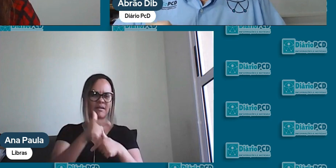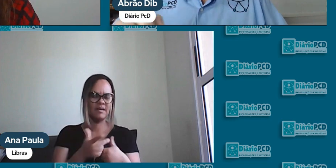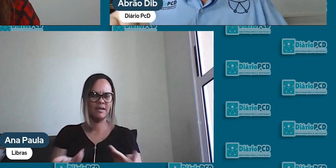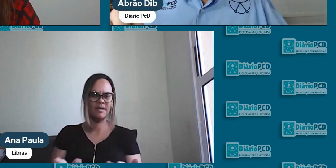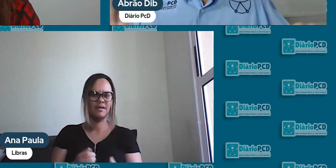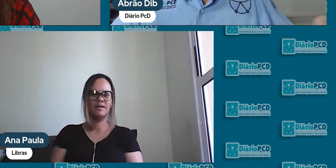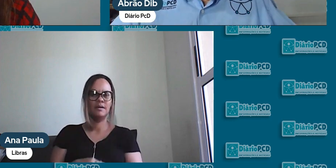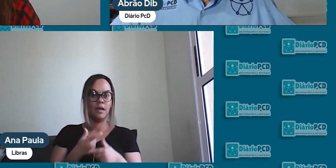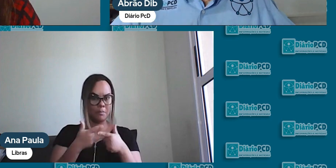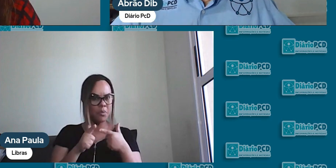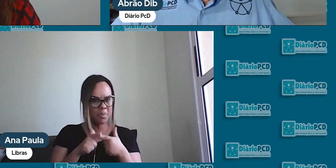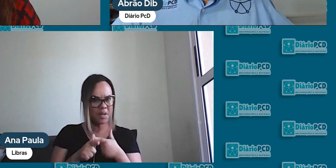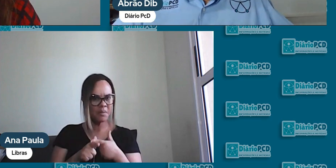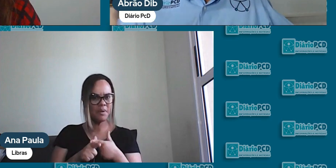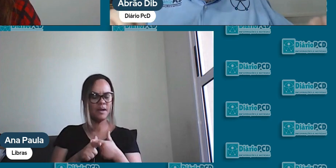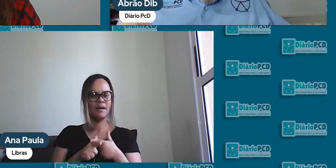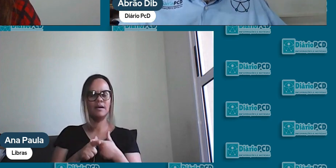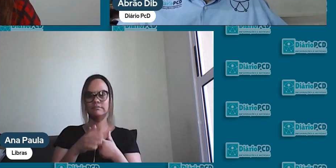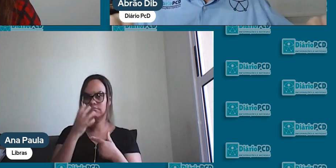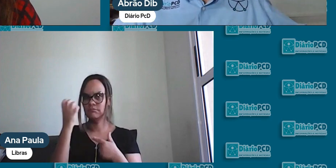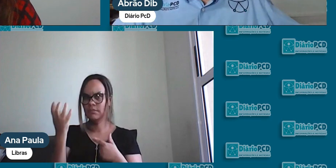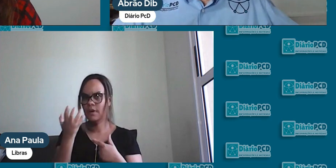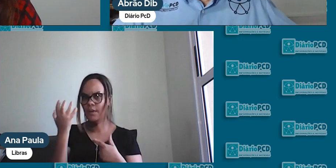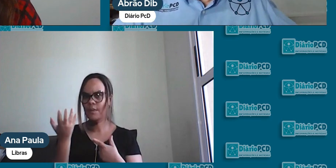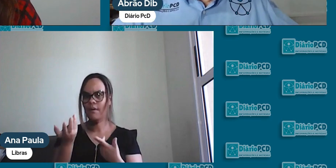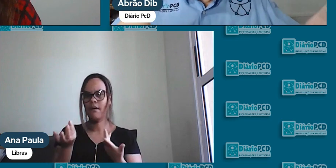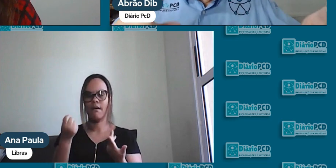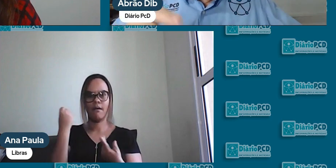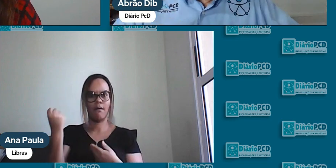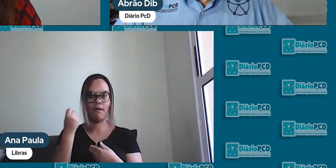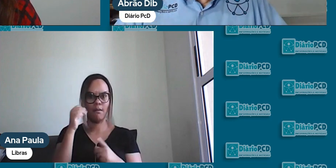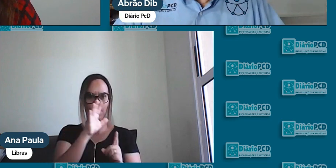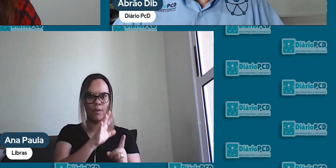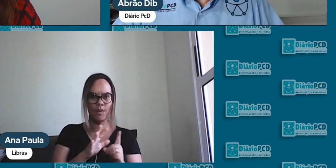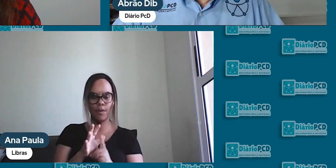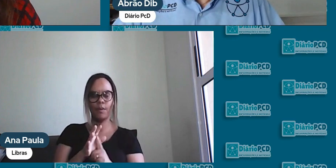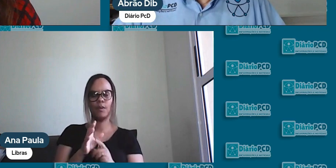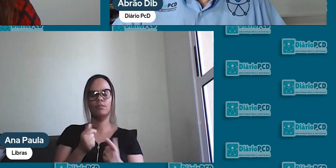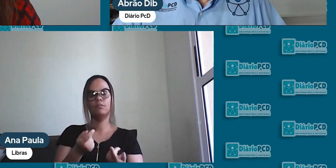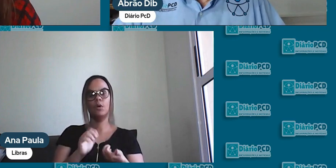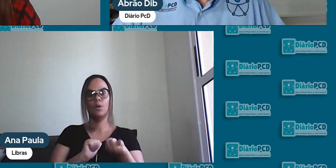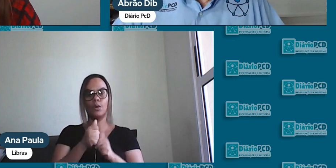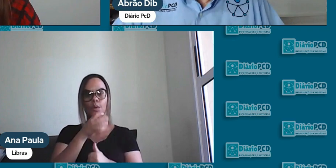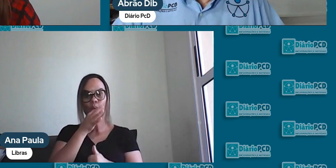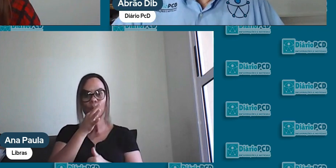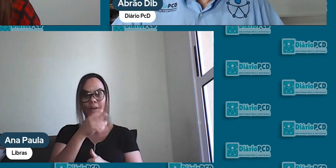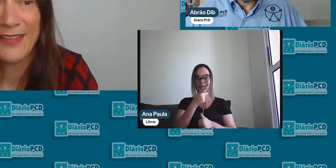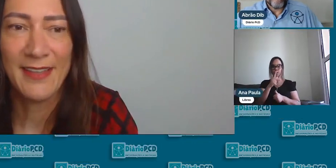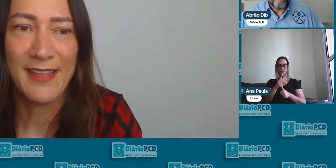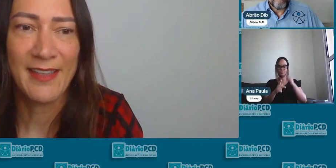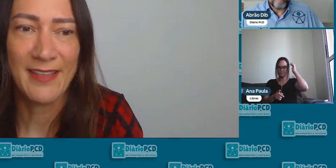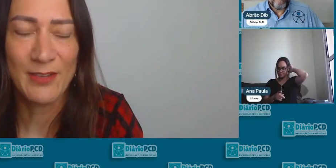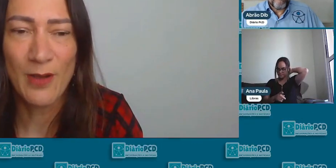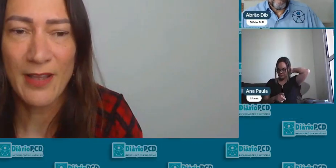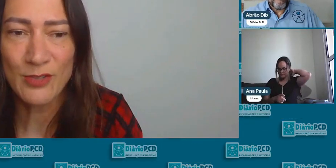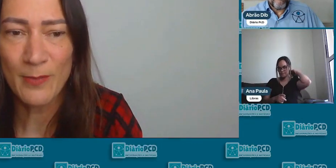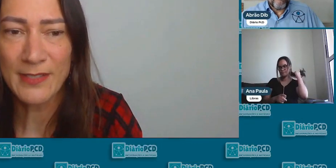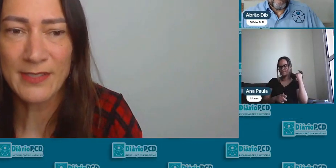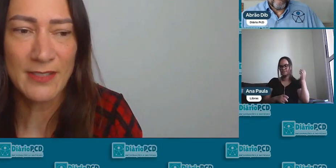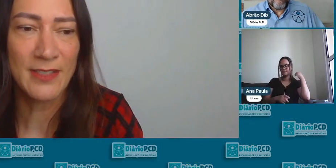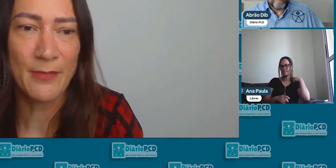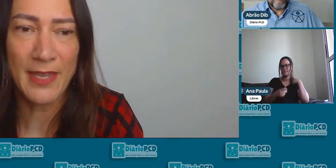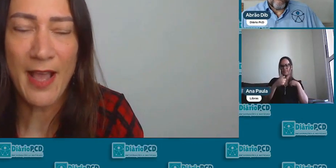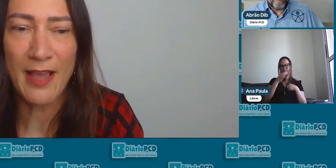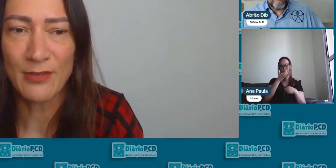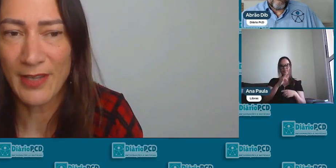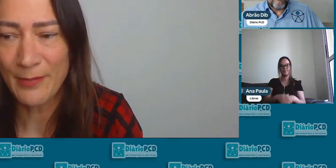um problema muito sério para o principal estado da federação? Qual é a sua avaliação sobre isso, doutora Laila? Eu acho